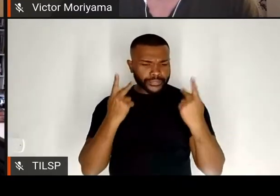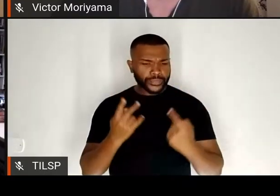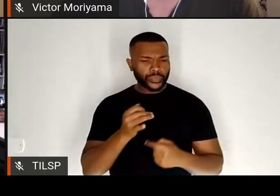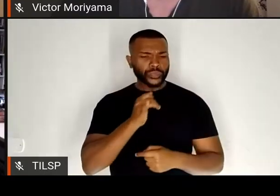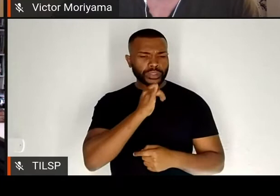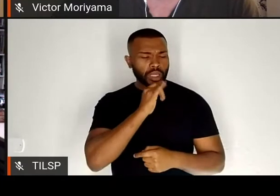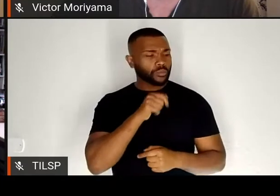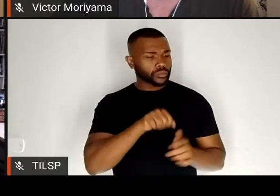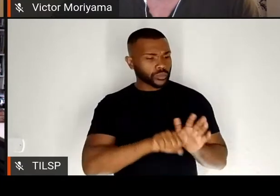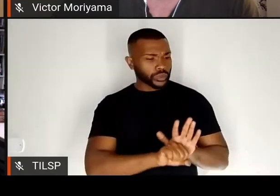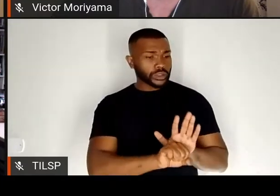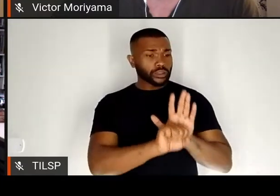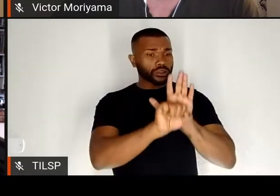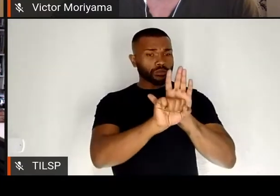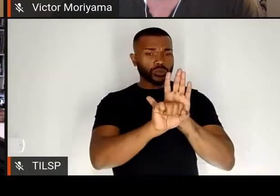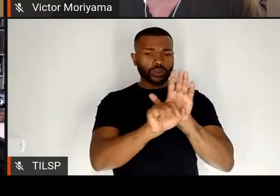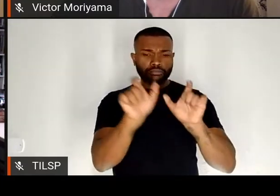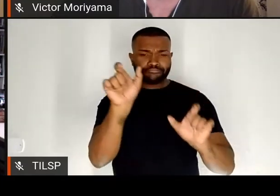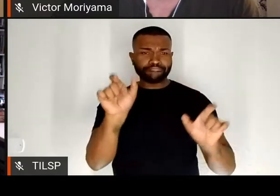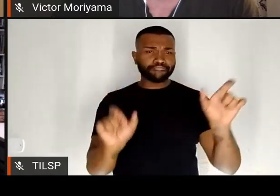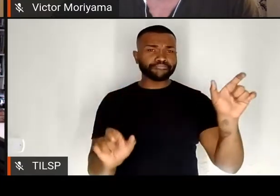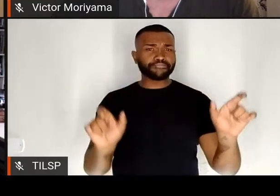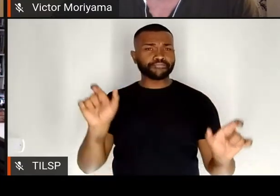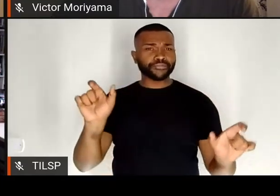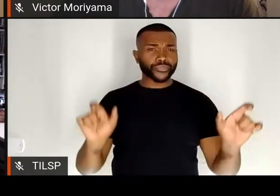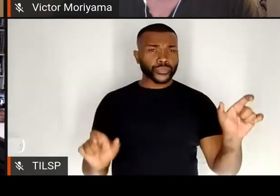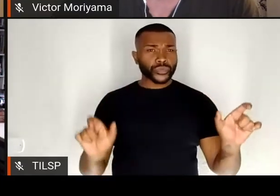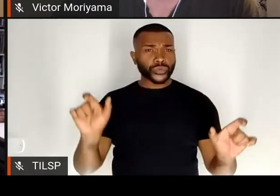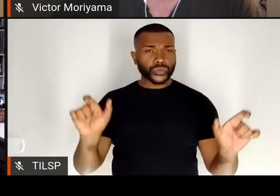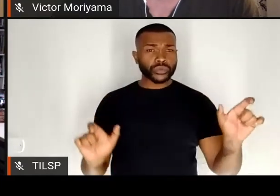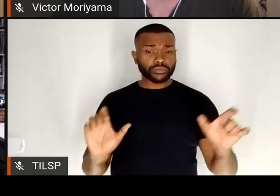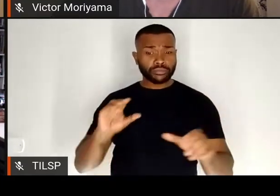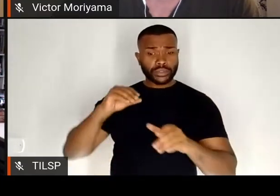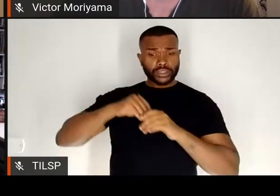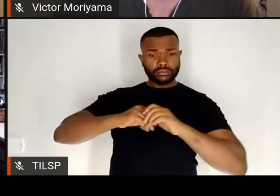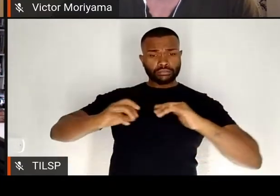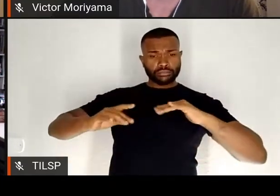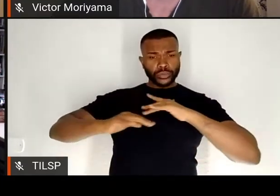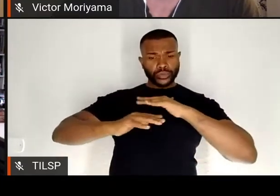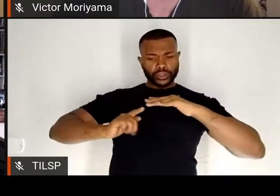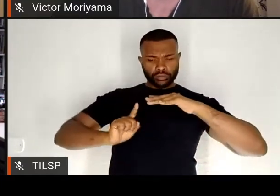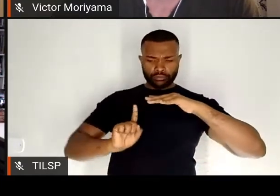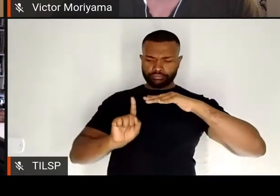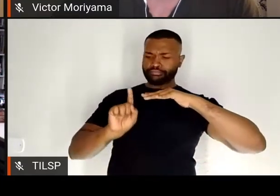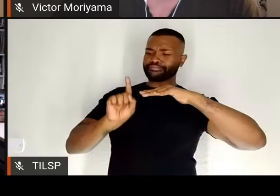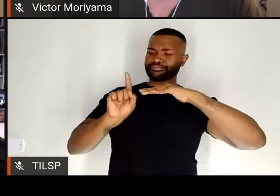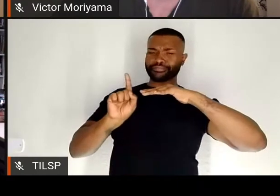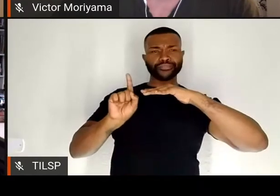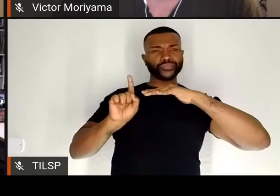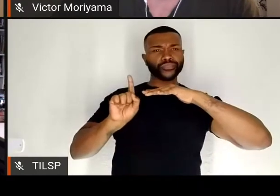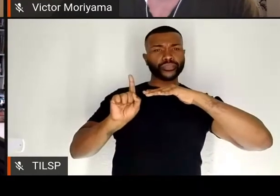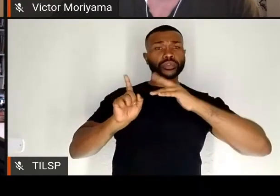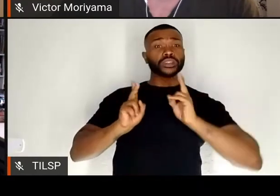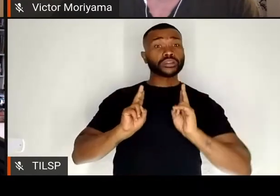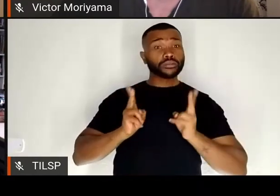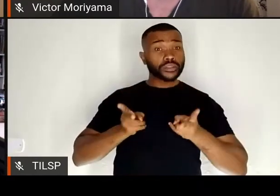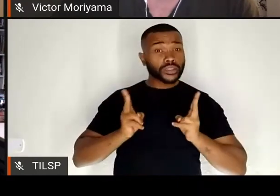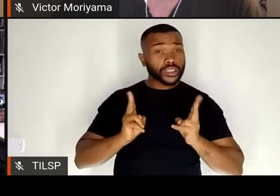singularizar indivíduos numa multidão, né, que sempre vai buscar a face